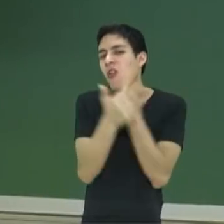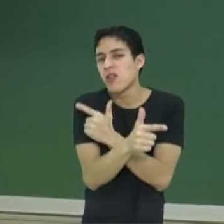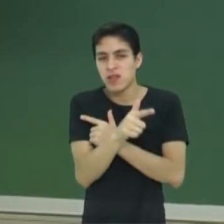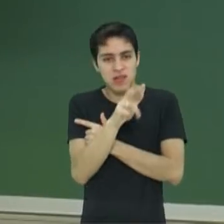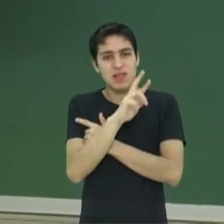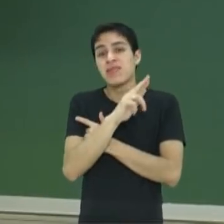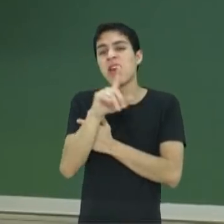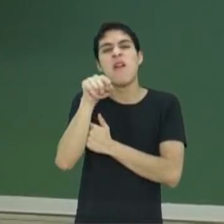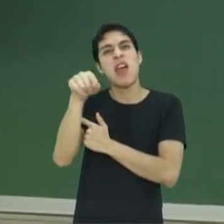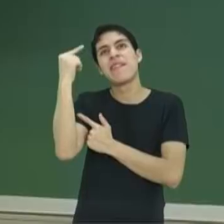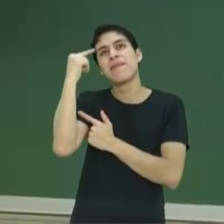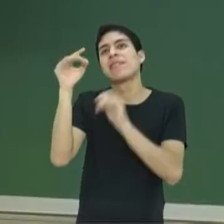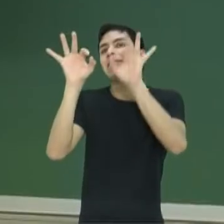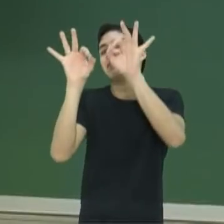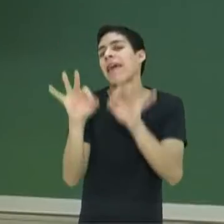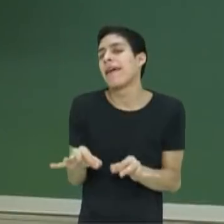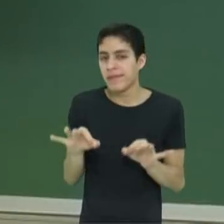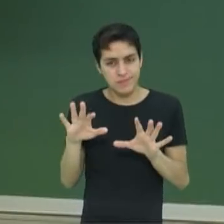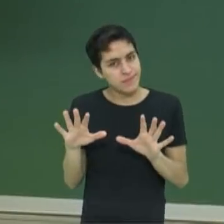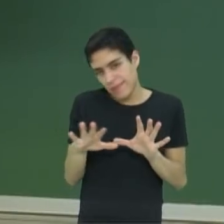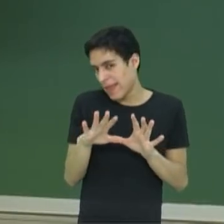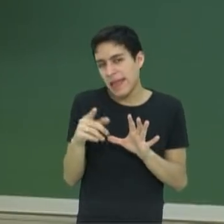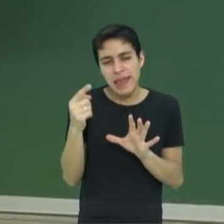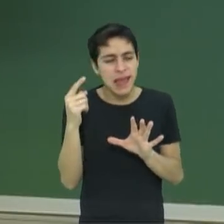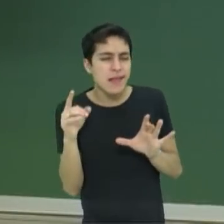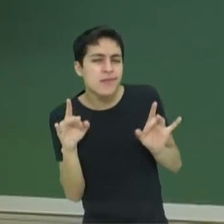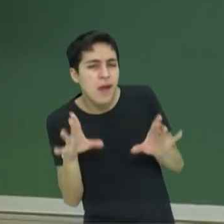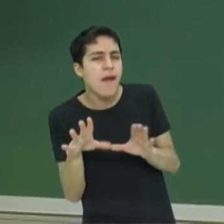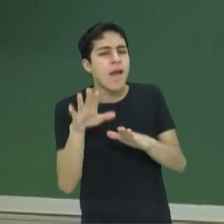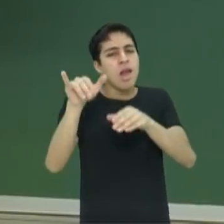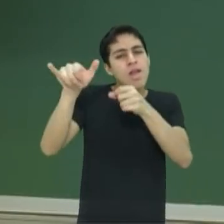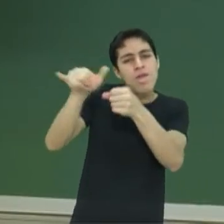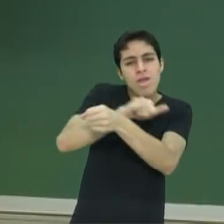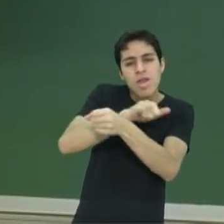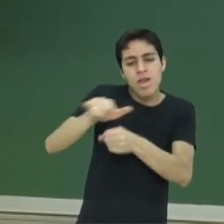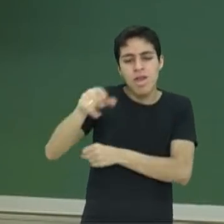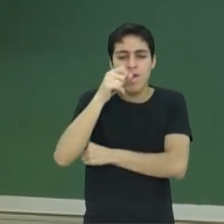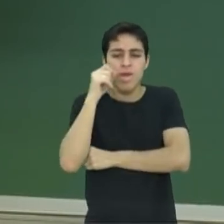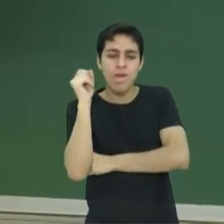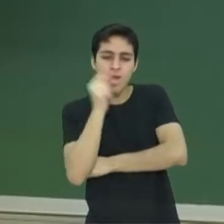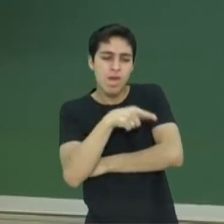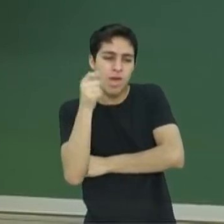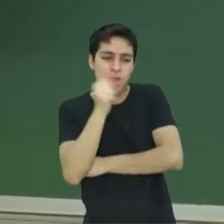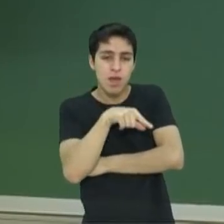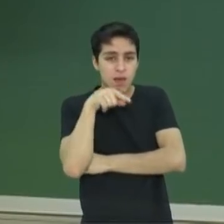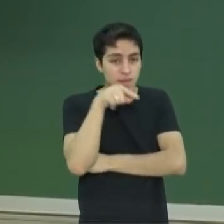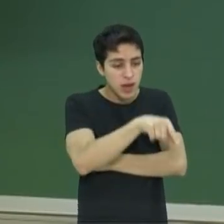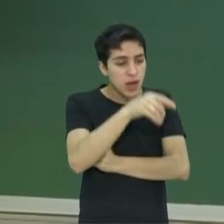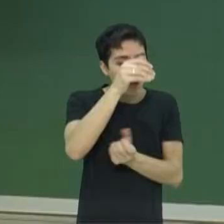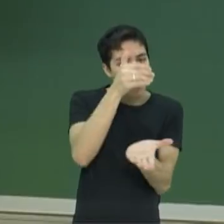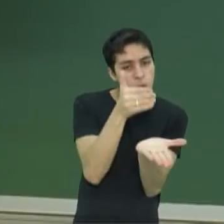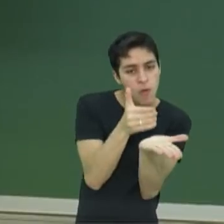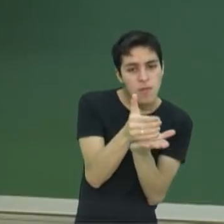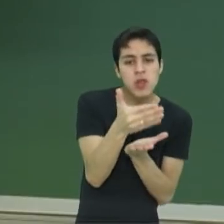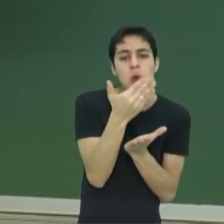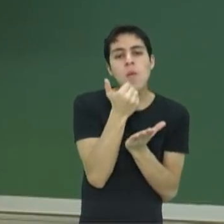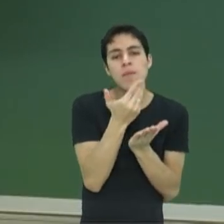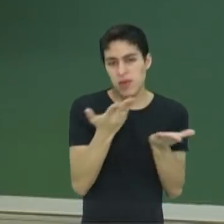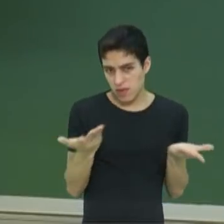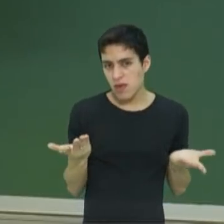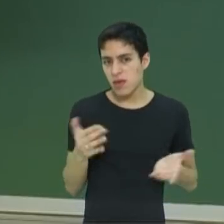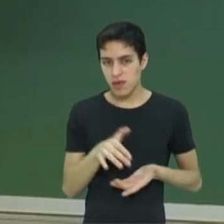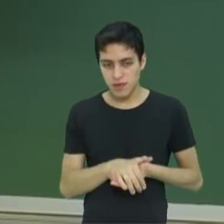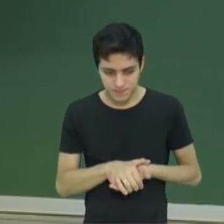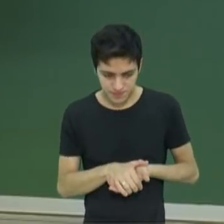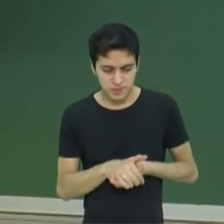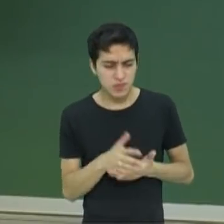realmente o que ela está pensando. Ela só está dizendo isso como forma de graça para que ele coma, um outro tipo de argumento,